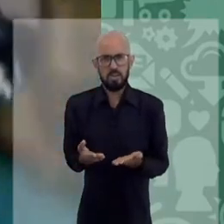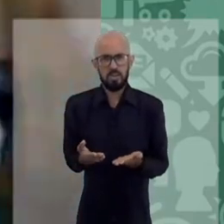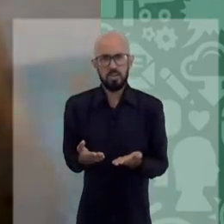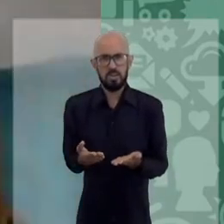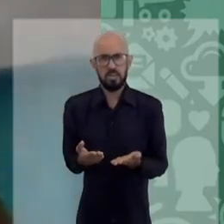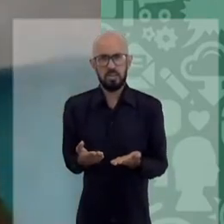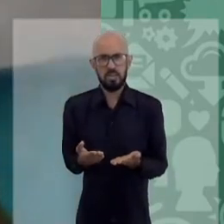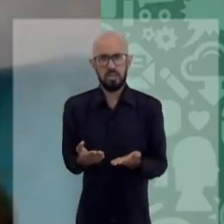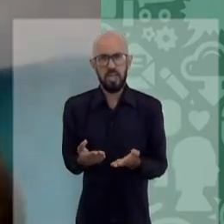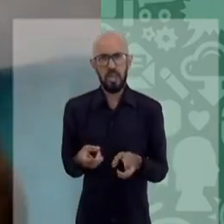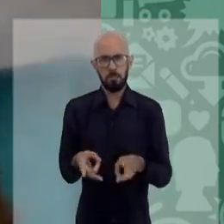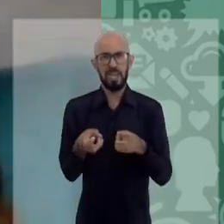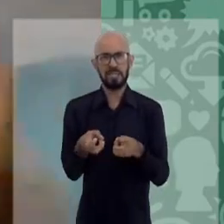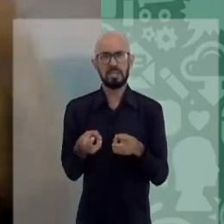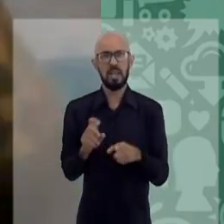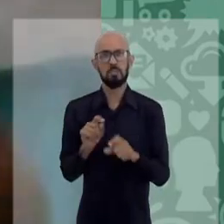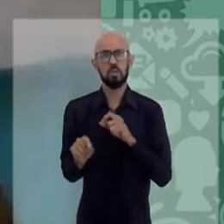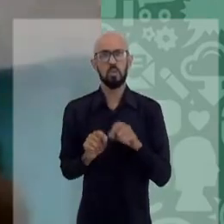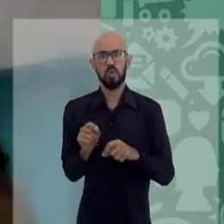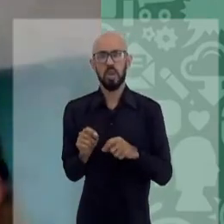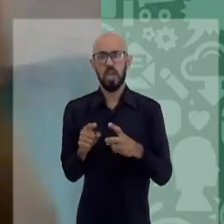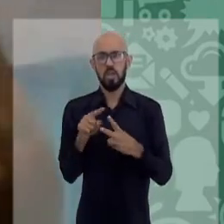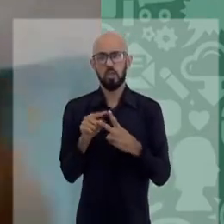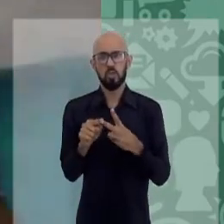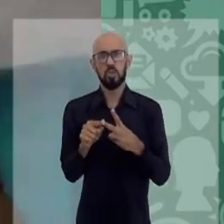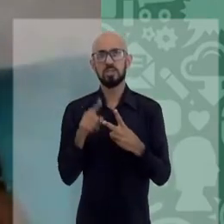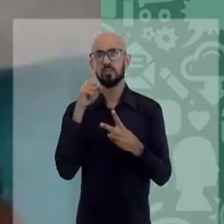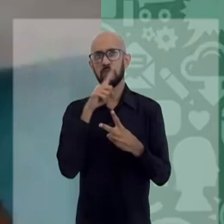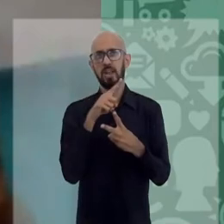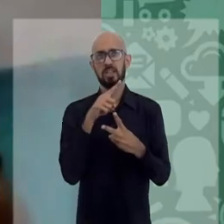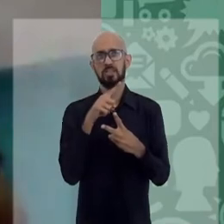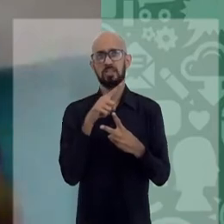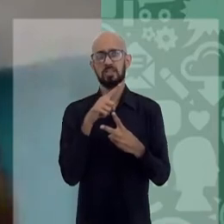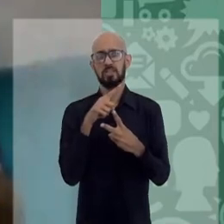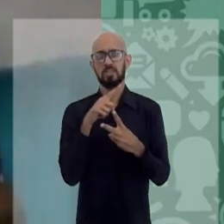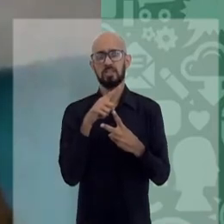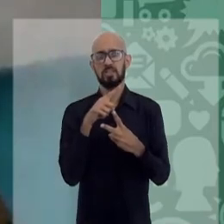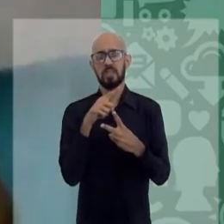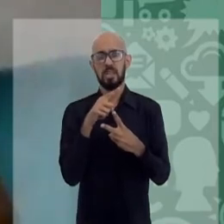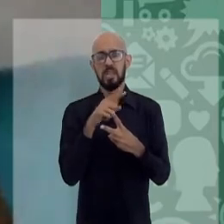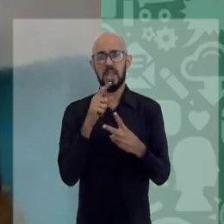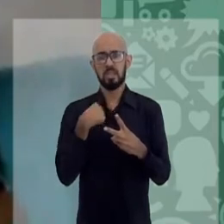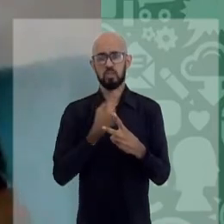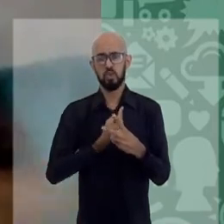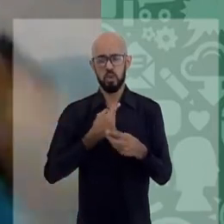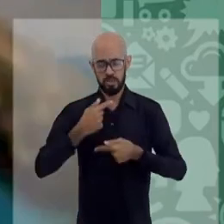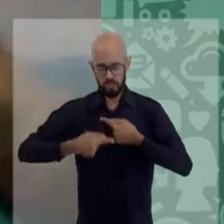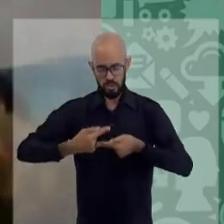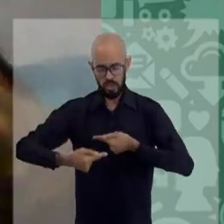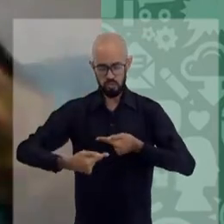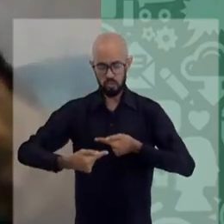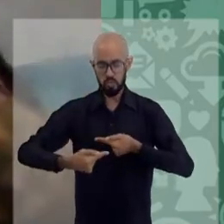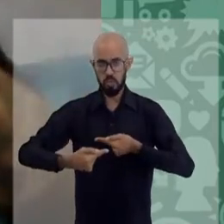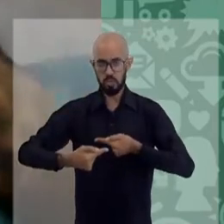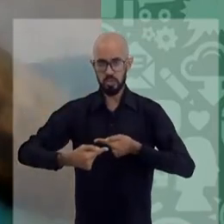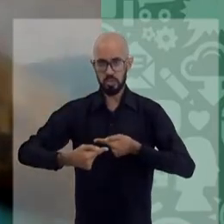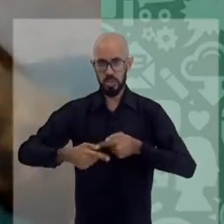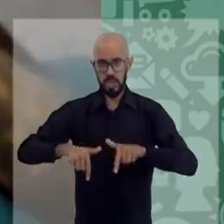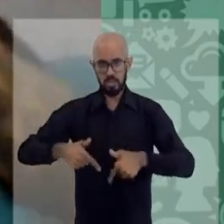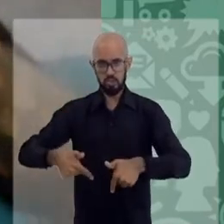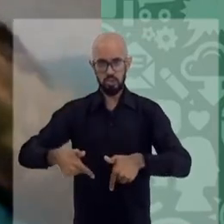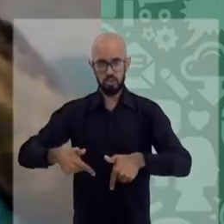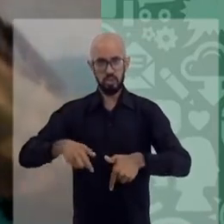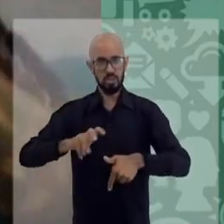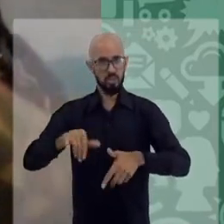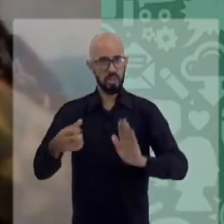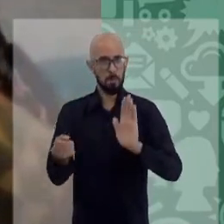mas ele existe agora e ele está percebendo decisões equivocadas que as nossas gerações tomaram e que vão ter impactos